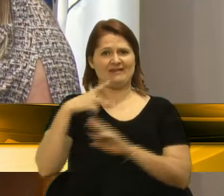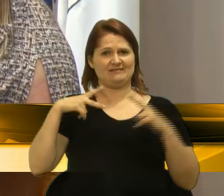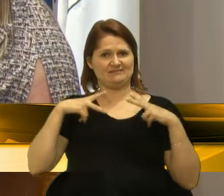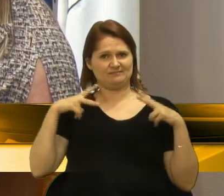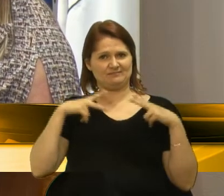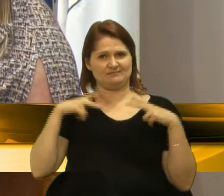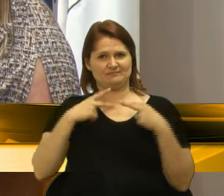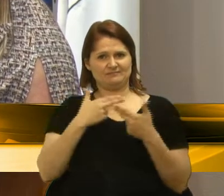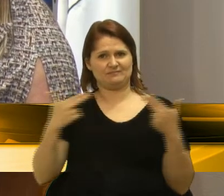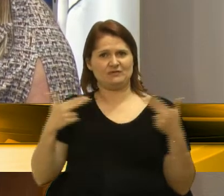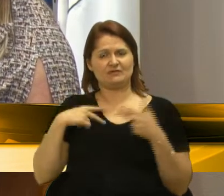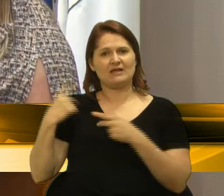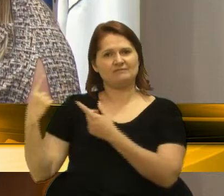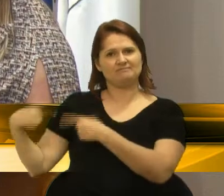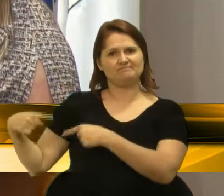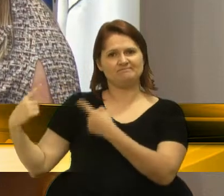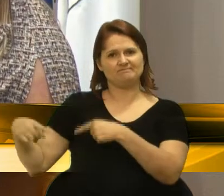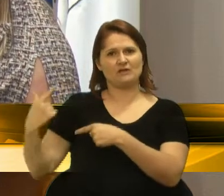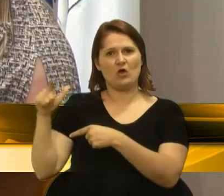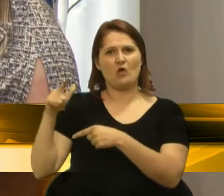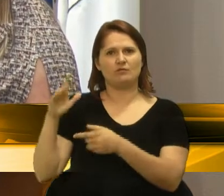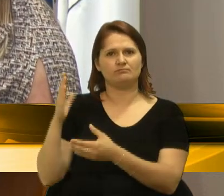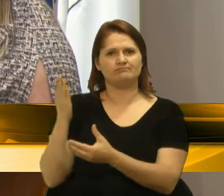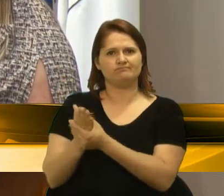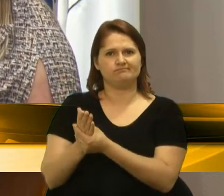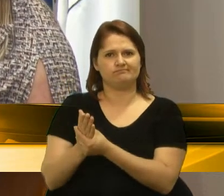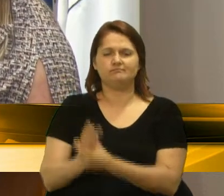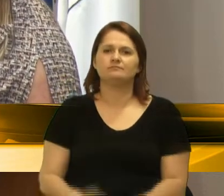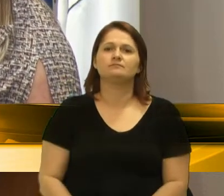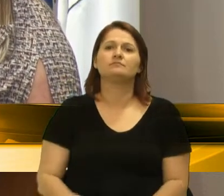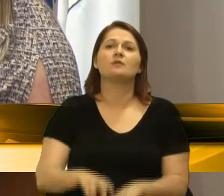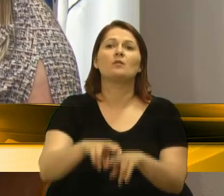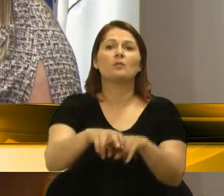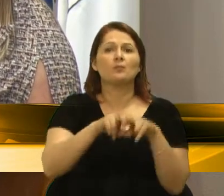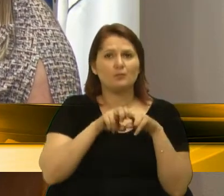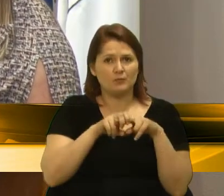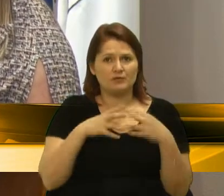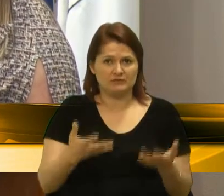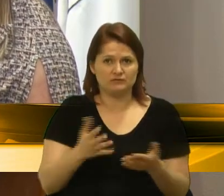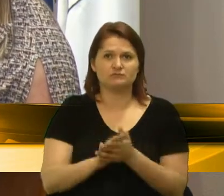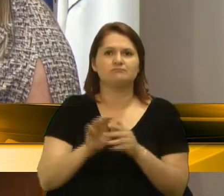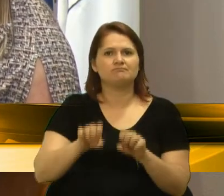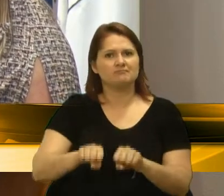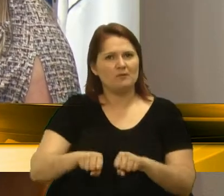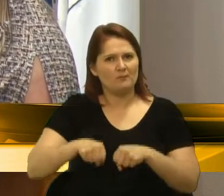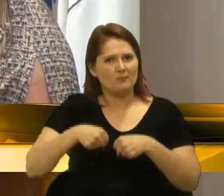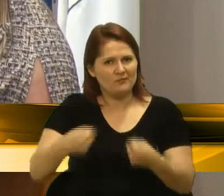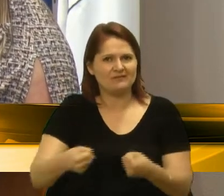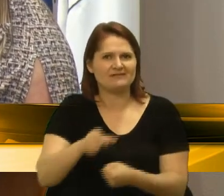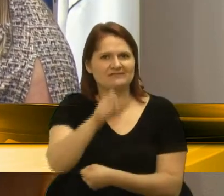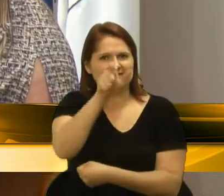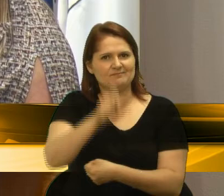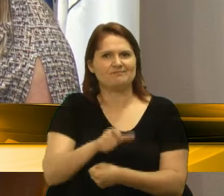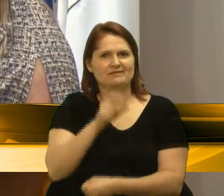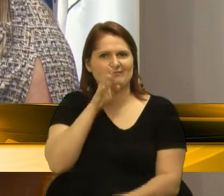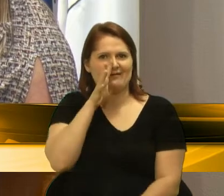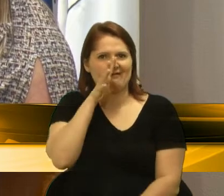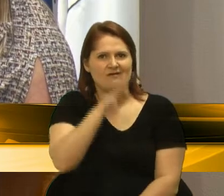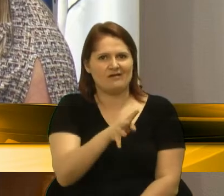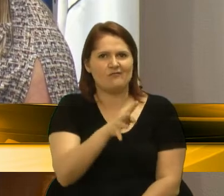disputam interesses em conflito. As proteções processuais contra acusados constituem postulado